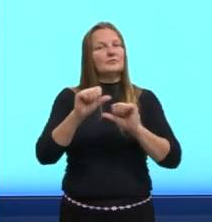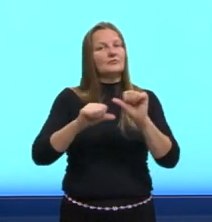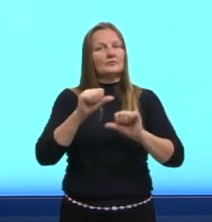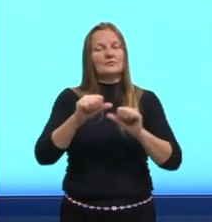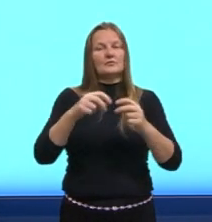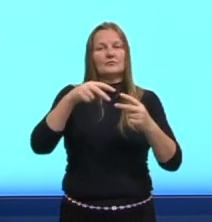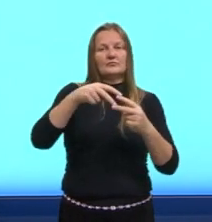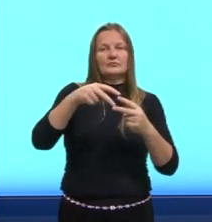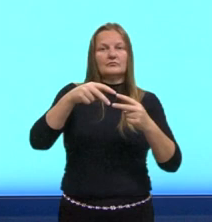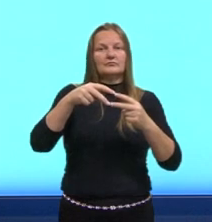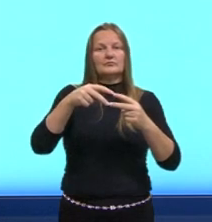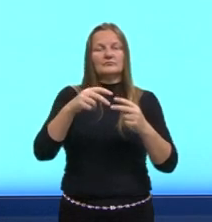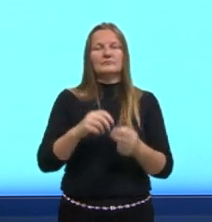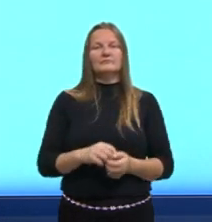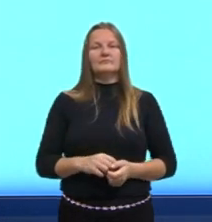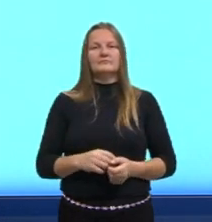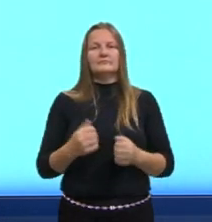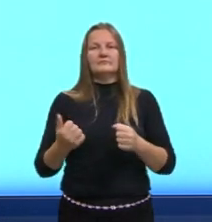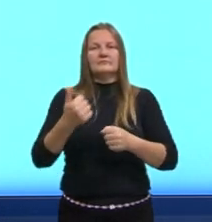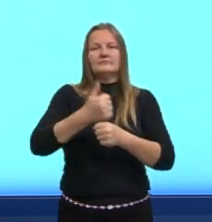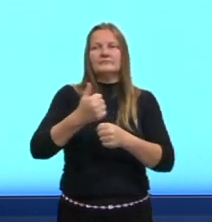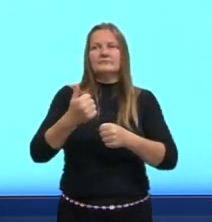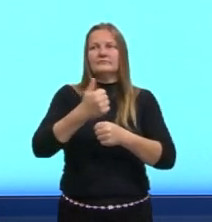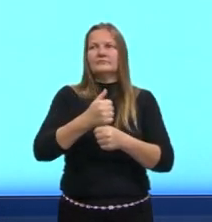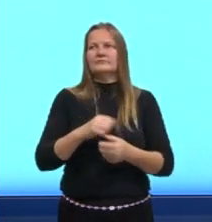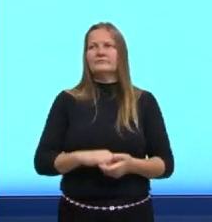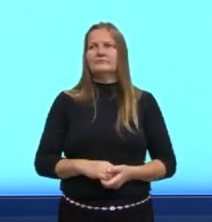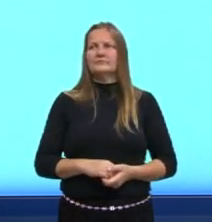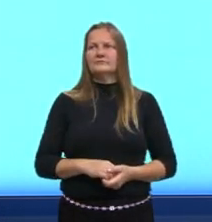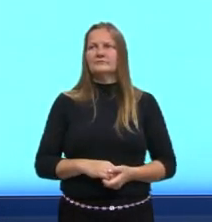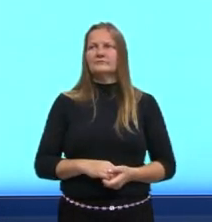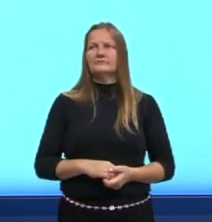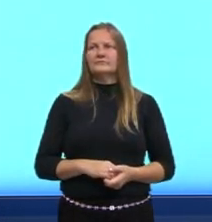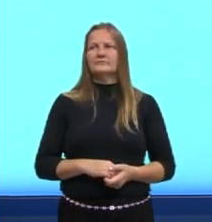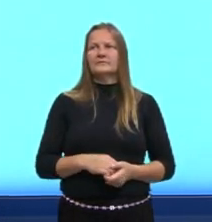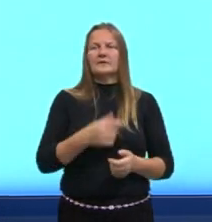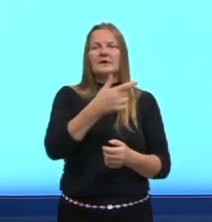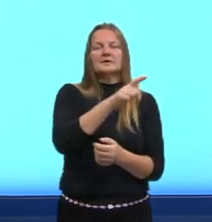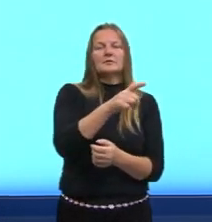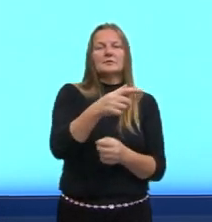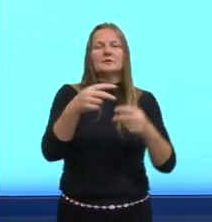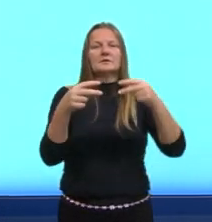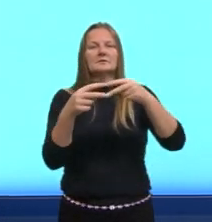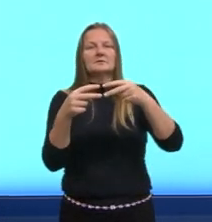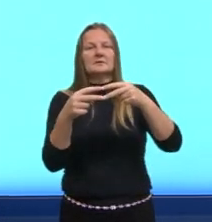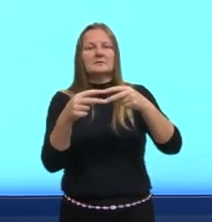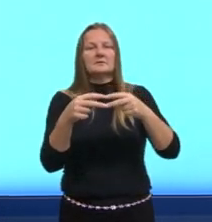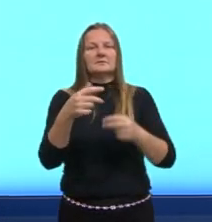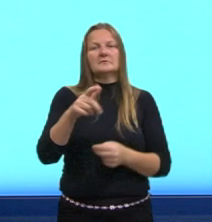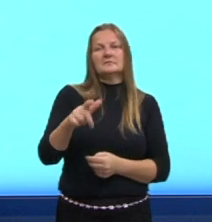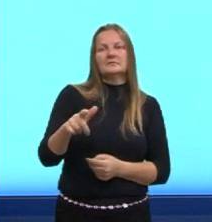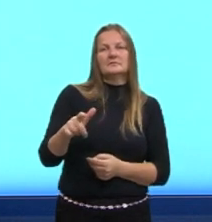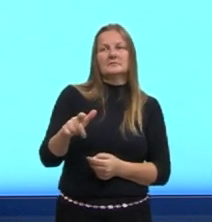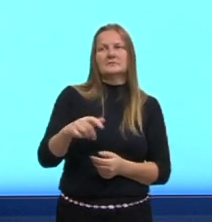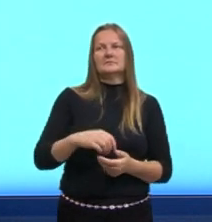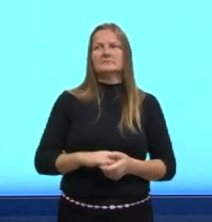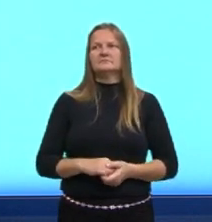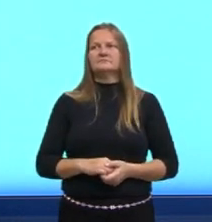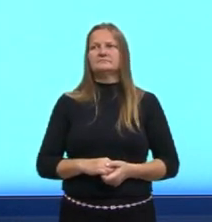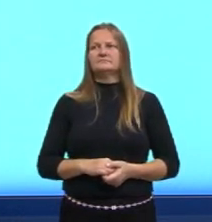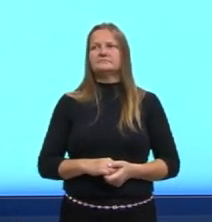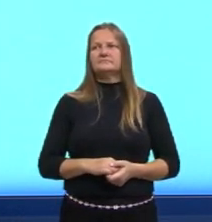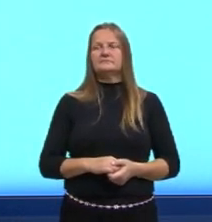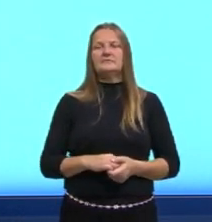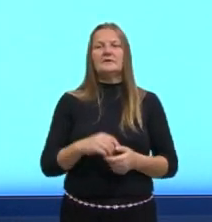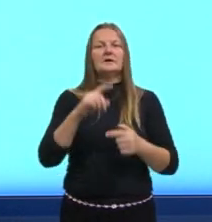é alternada tá no d o que que eu tenho no D não tem ligação dupla tem ligação dupla não tem ligação dupla